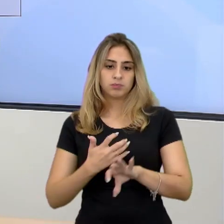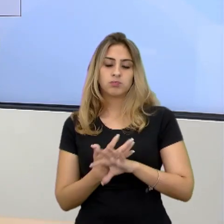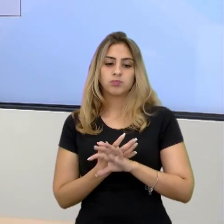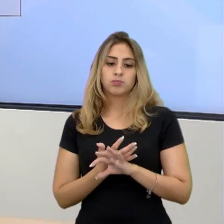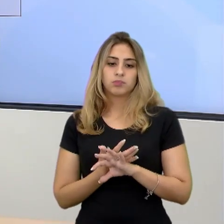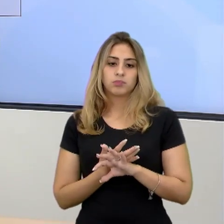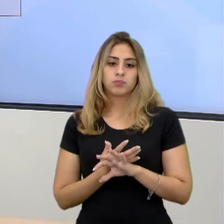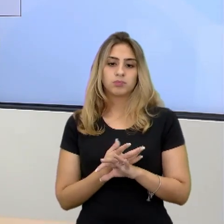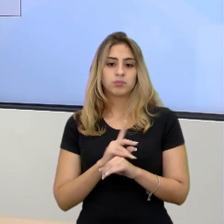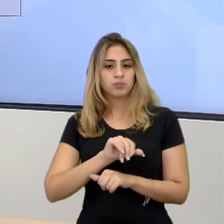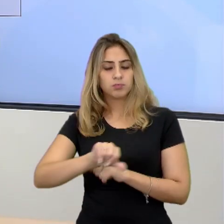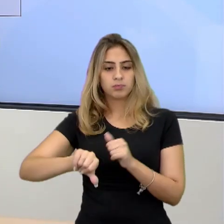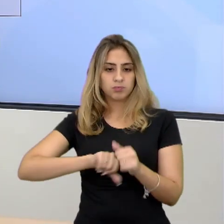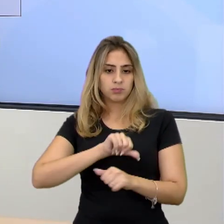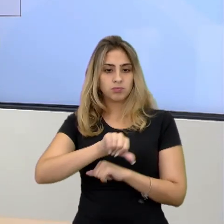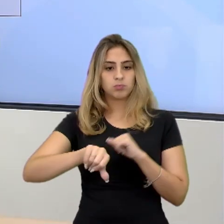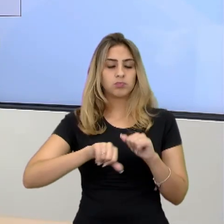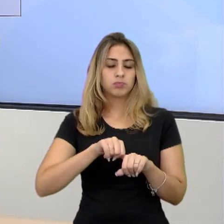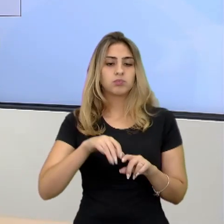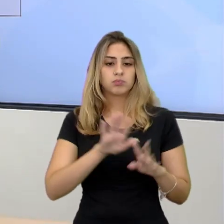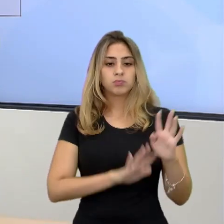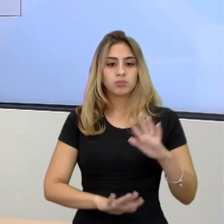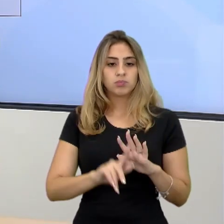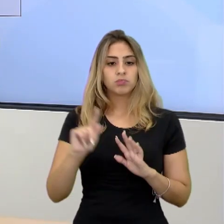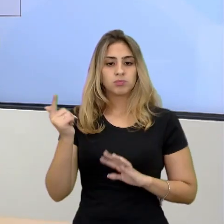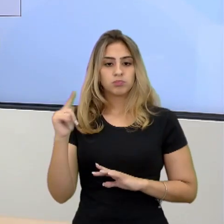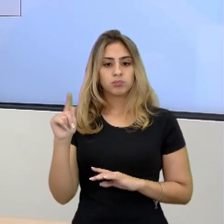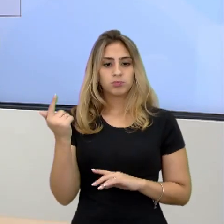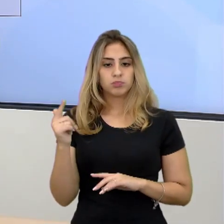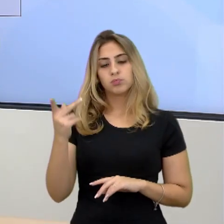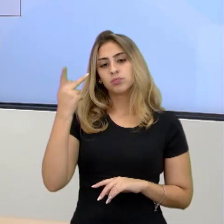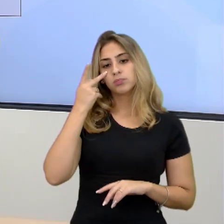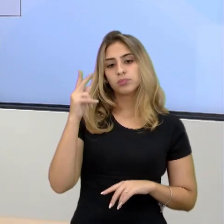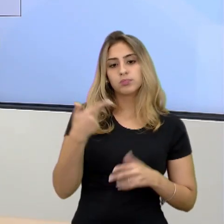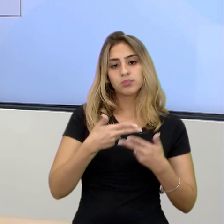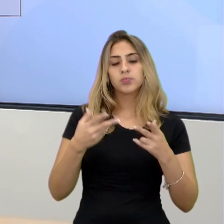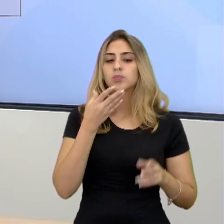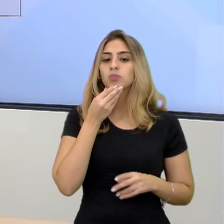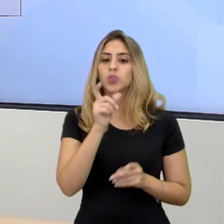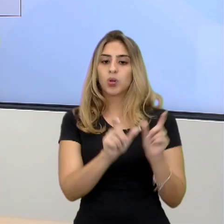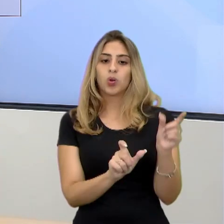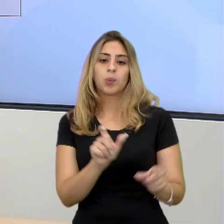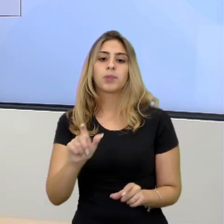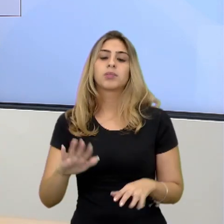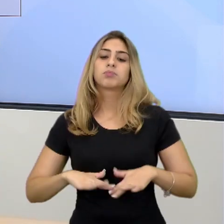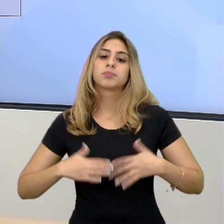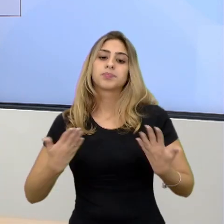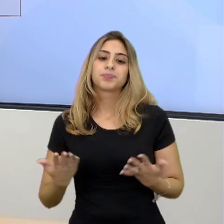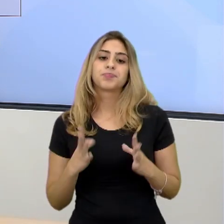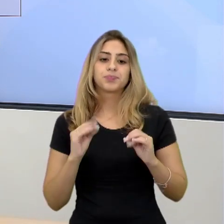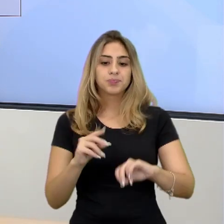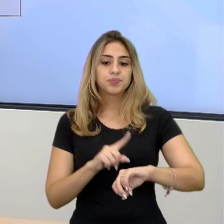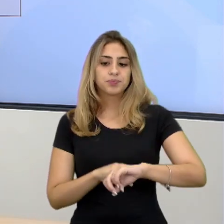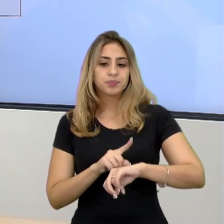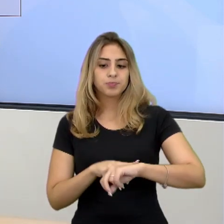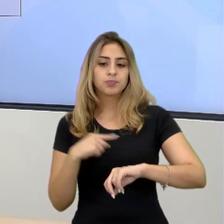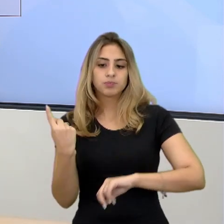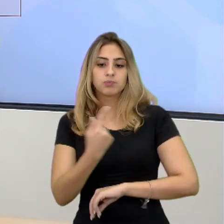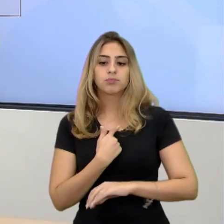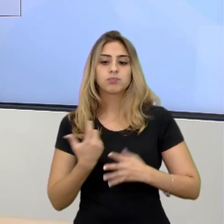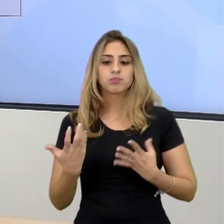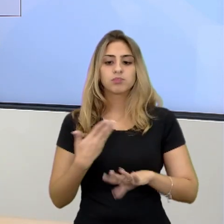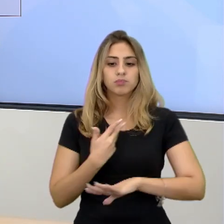trata das transformações do espaço geográfico pelas ações do homem. Então, a todo momento, a gente